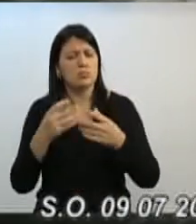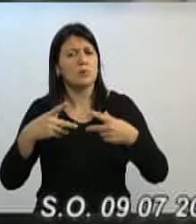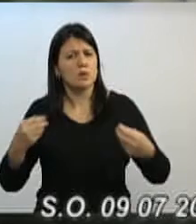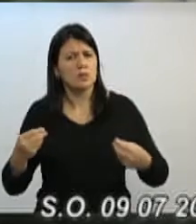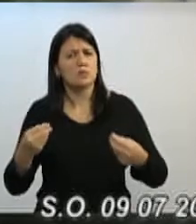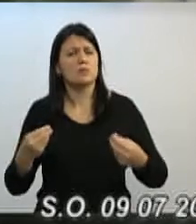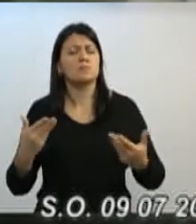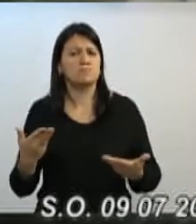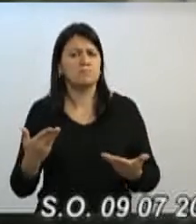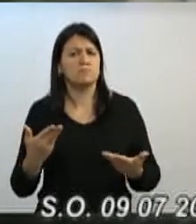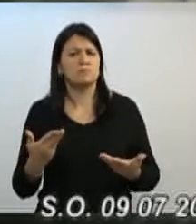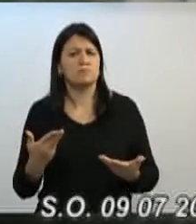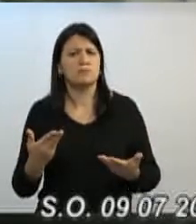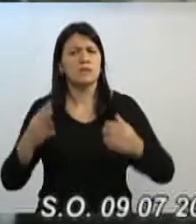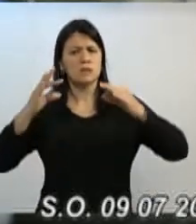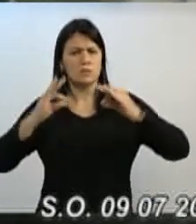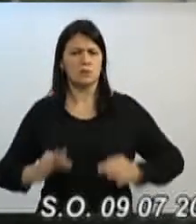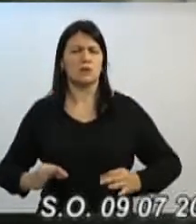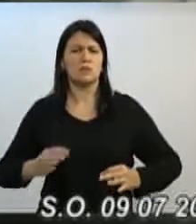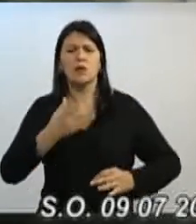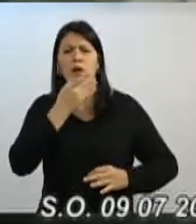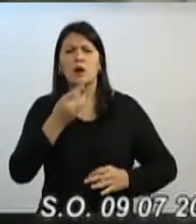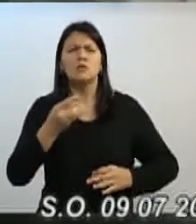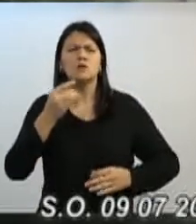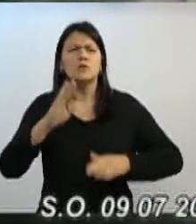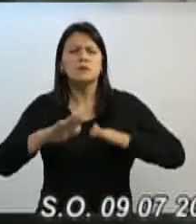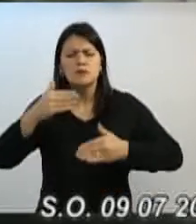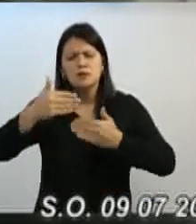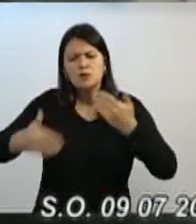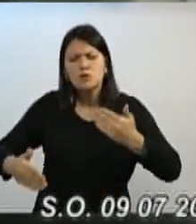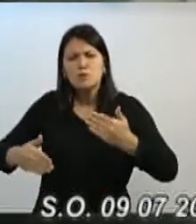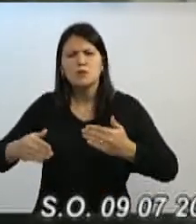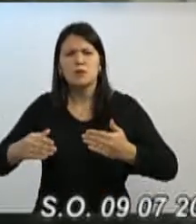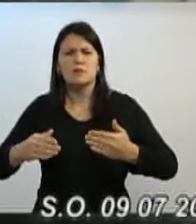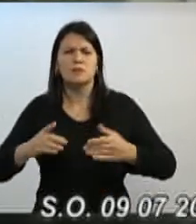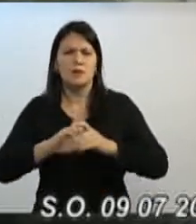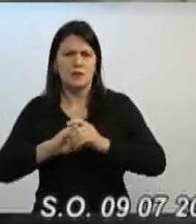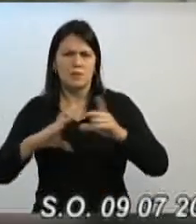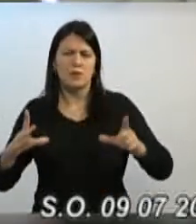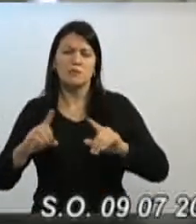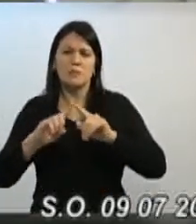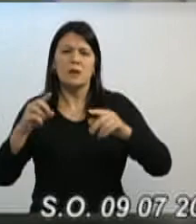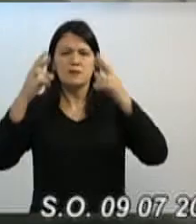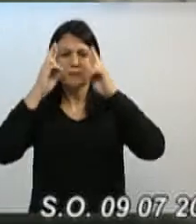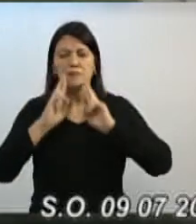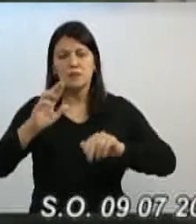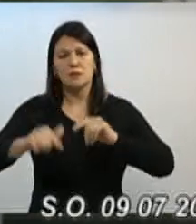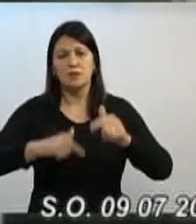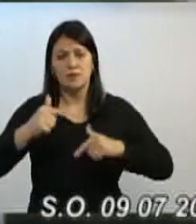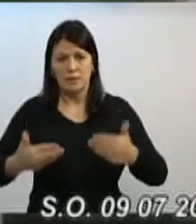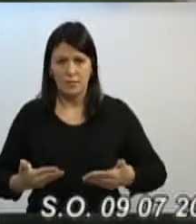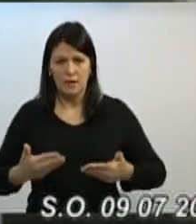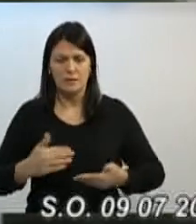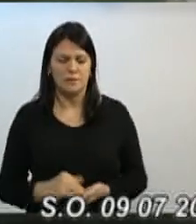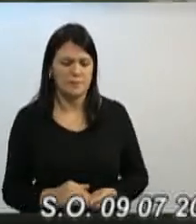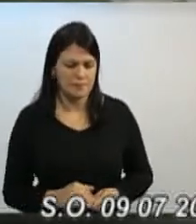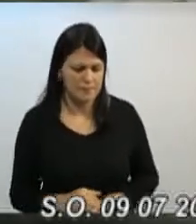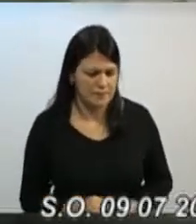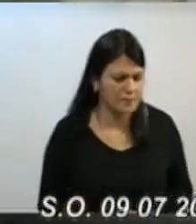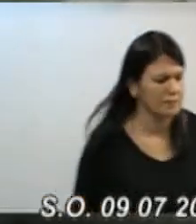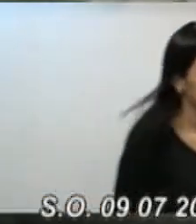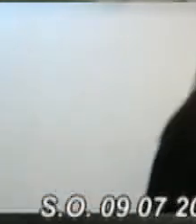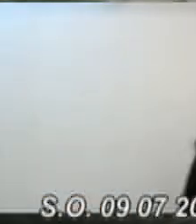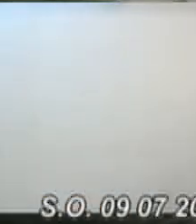posturas que são corretas. Acho que a gente tem discordâncias democráticas, mas a gente tem que respeitar os trabalhos. Agora, tem duas coisas que procedem